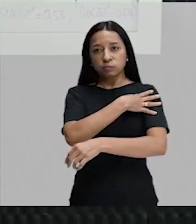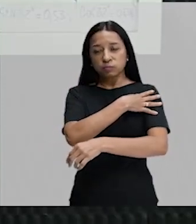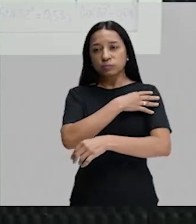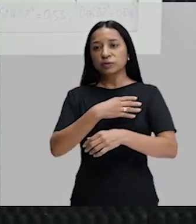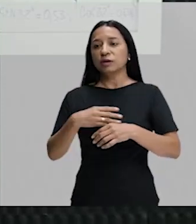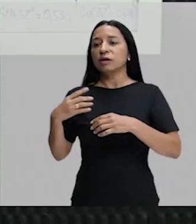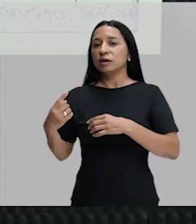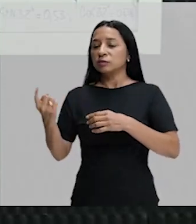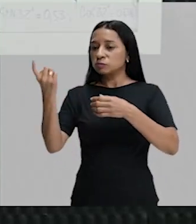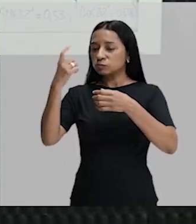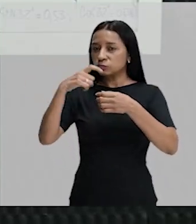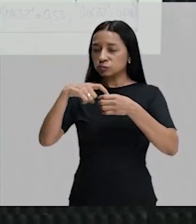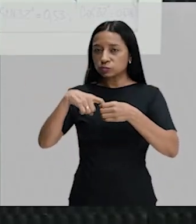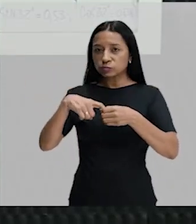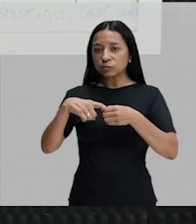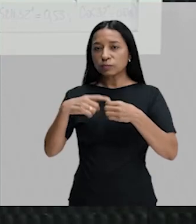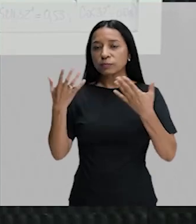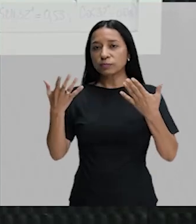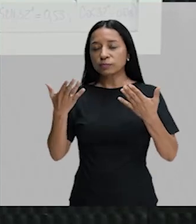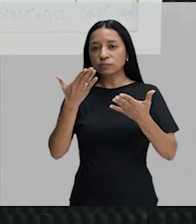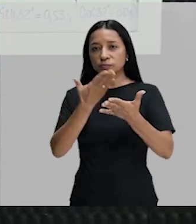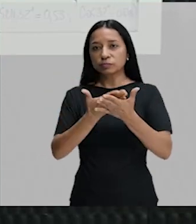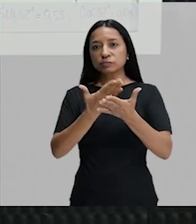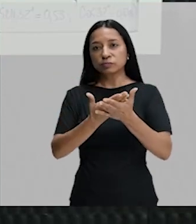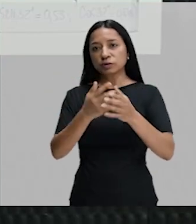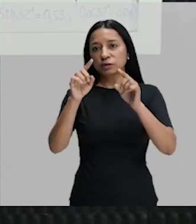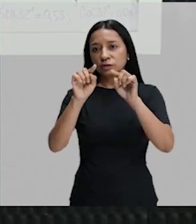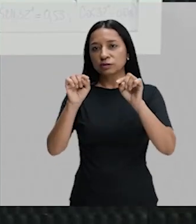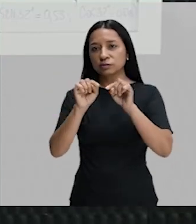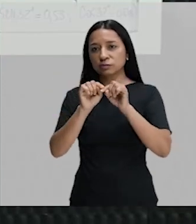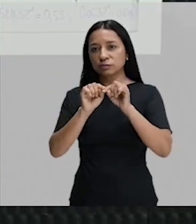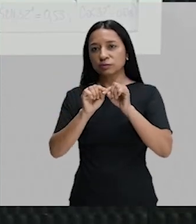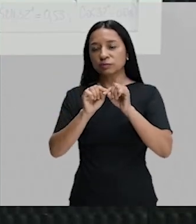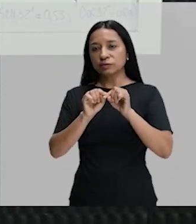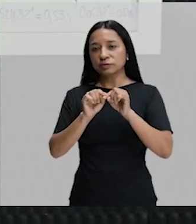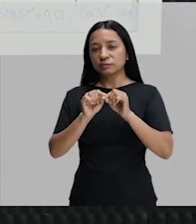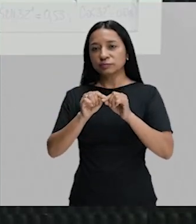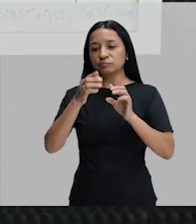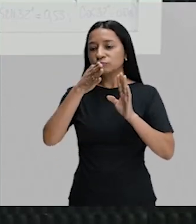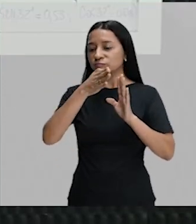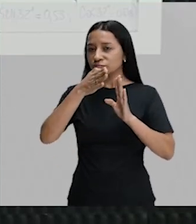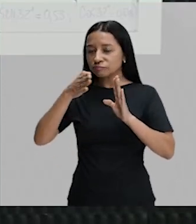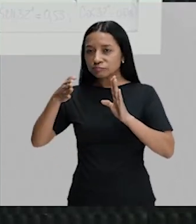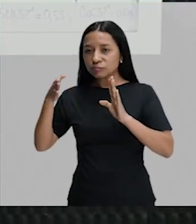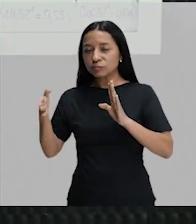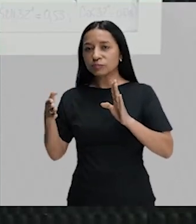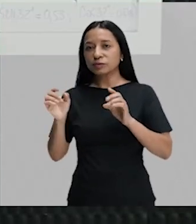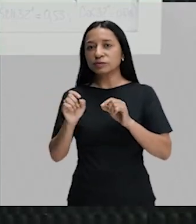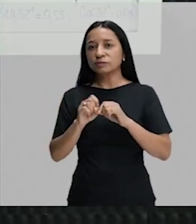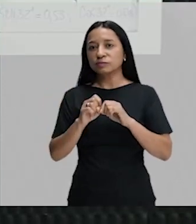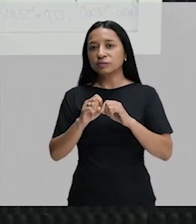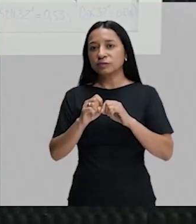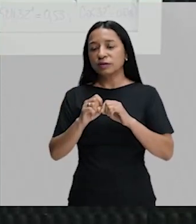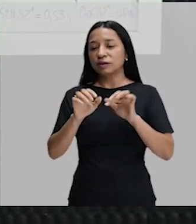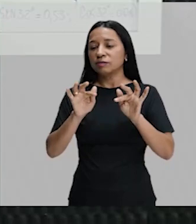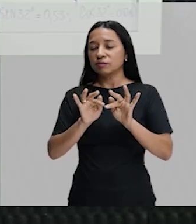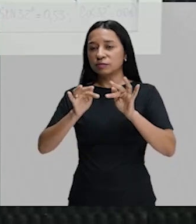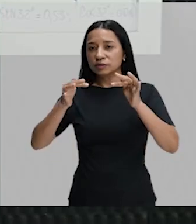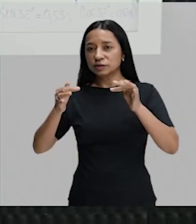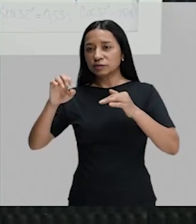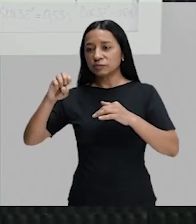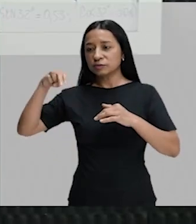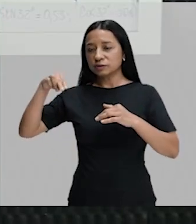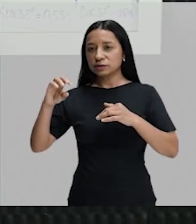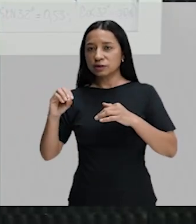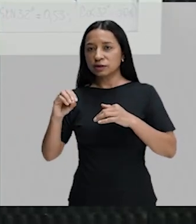assunto com vocês. Depois estudar a trigonometria no ciclo trigonométrico, vamos falar da função seno, vamos falar da